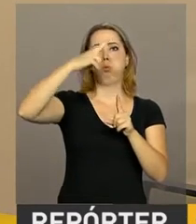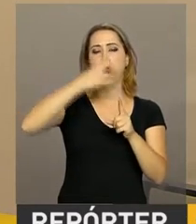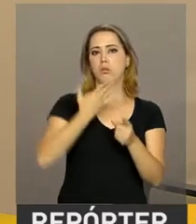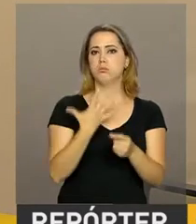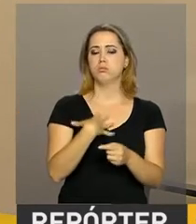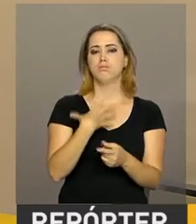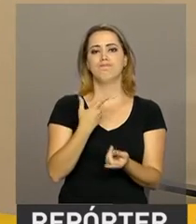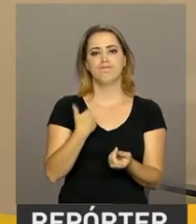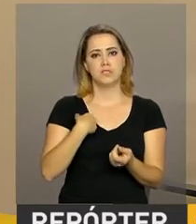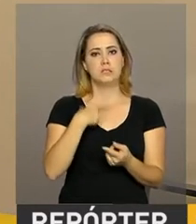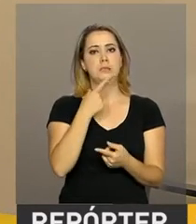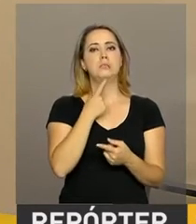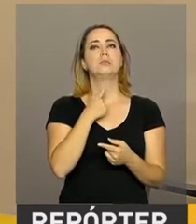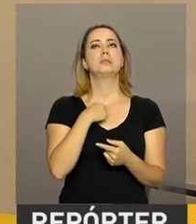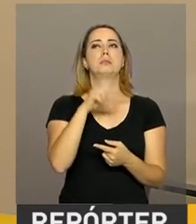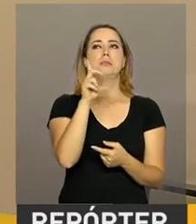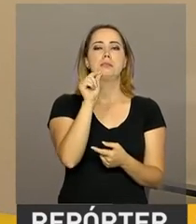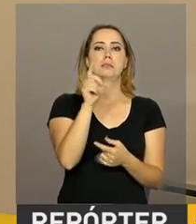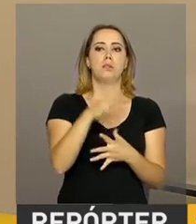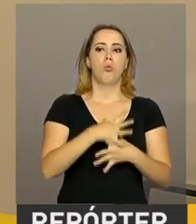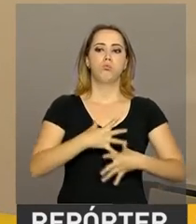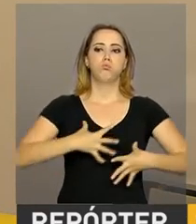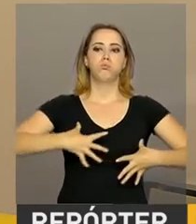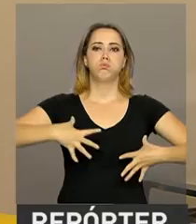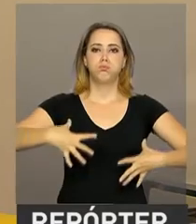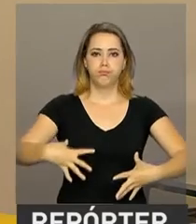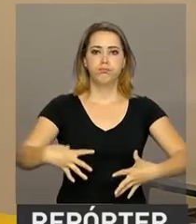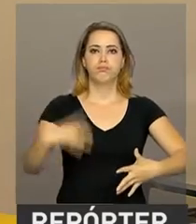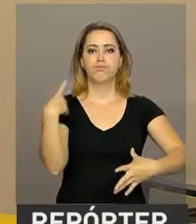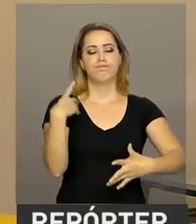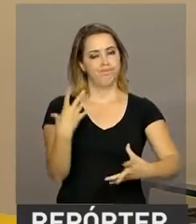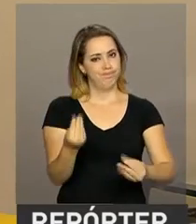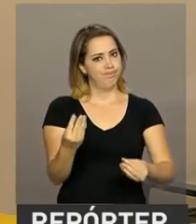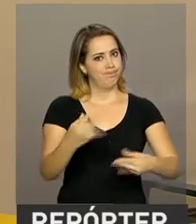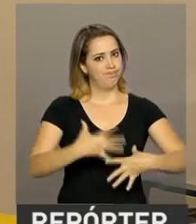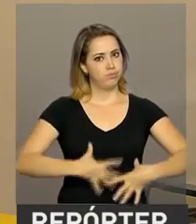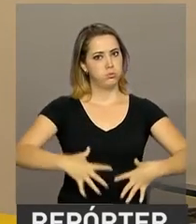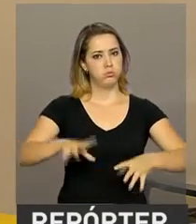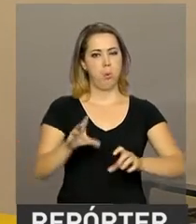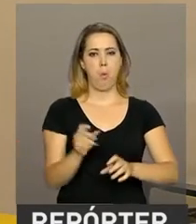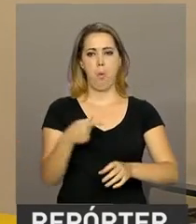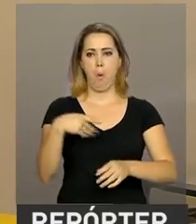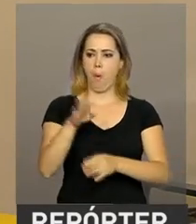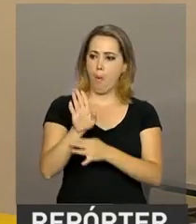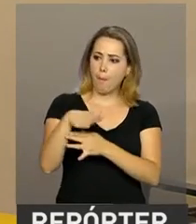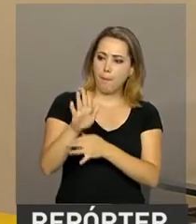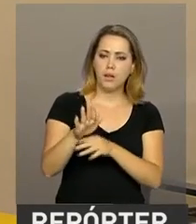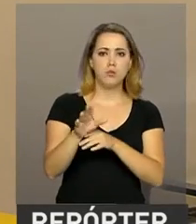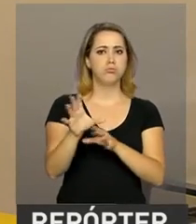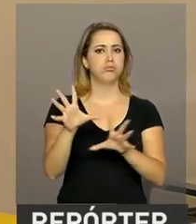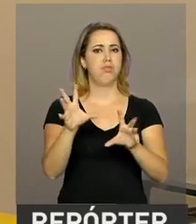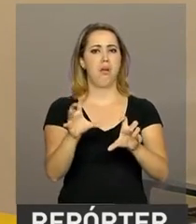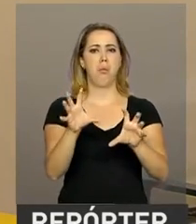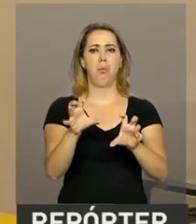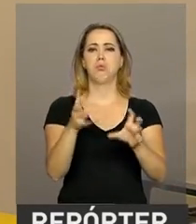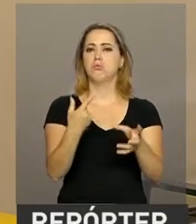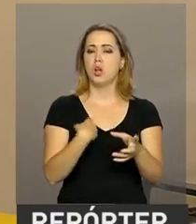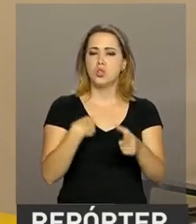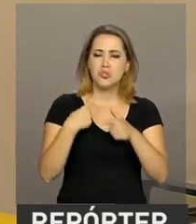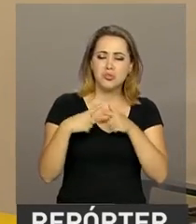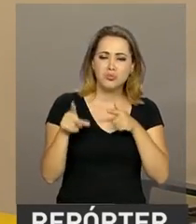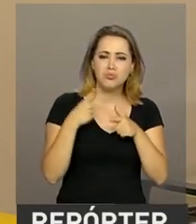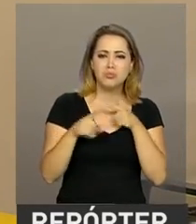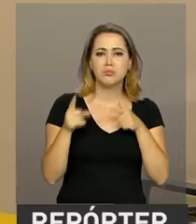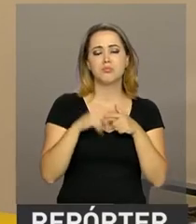coisa que desidrata muito inchado muito fica muito inchadas e não mexe nos pés as mãos não fecham se não tem